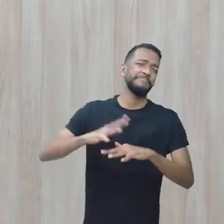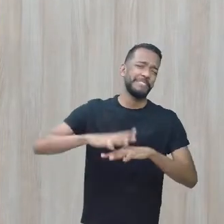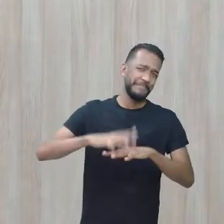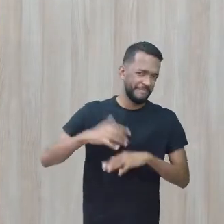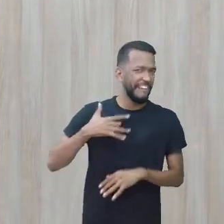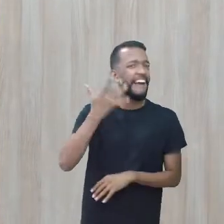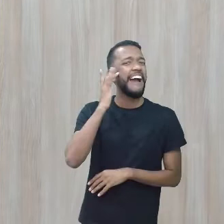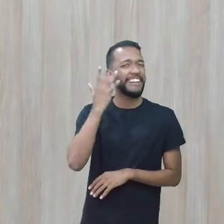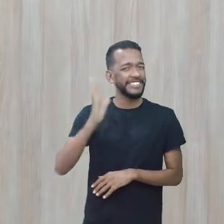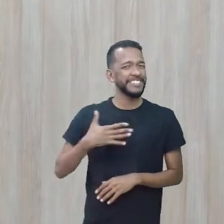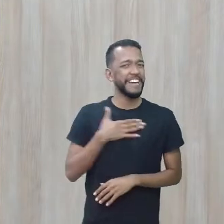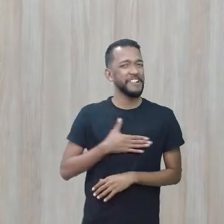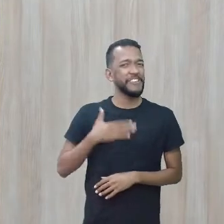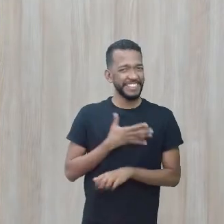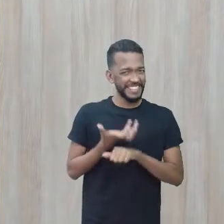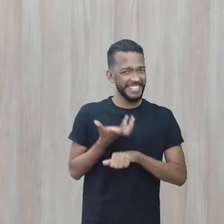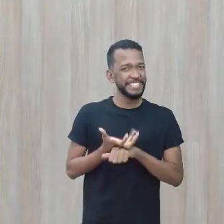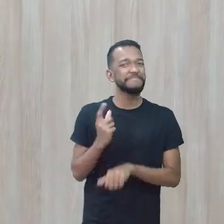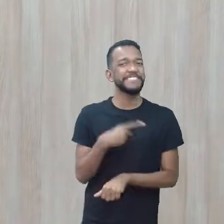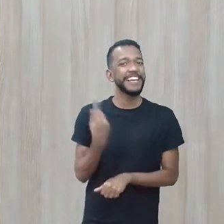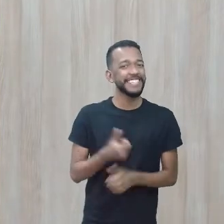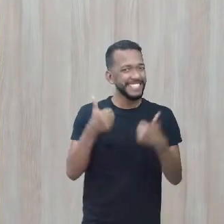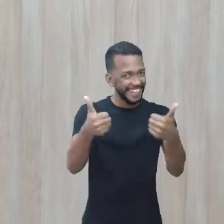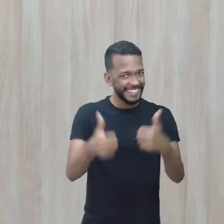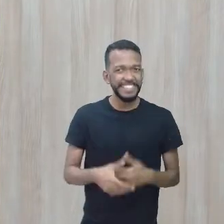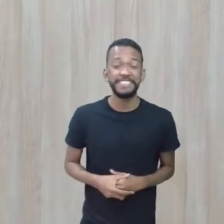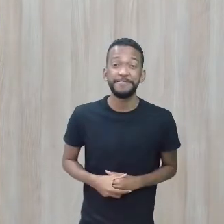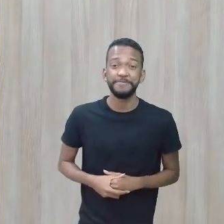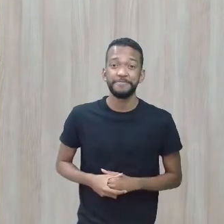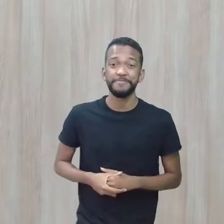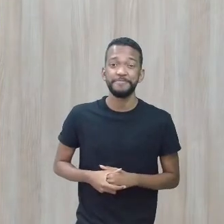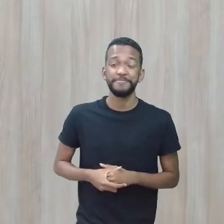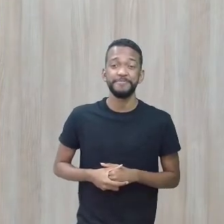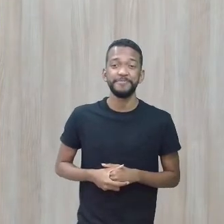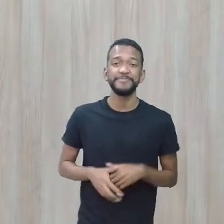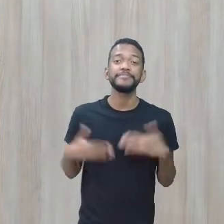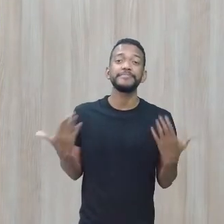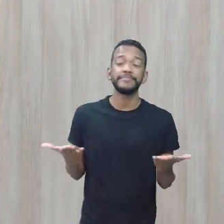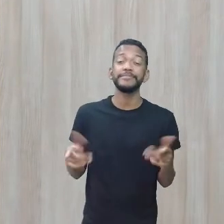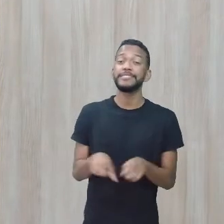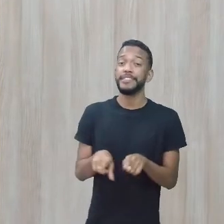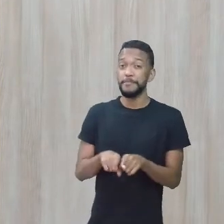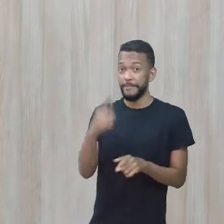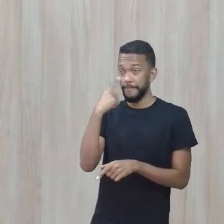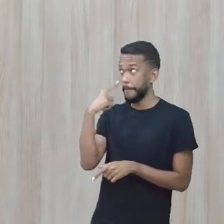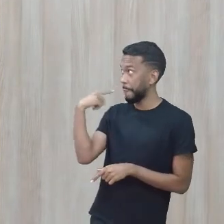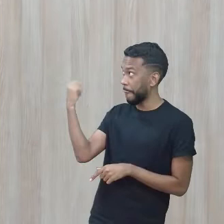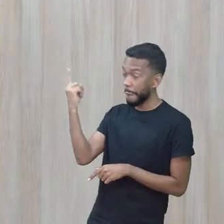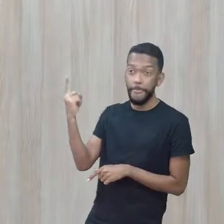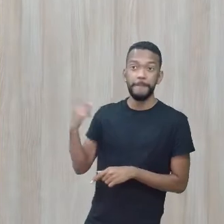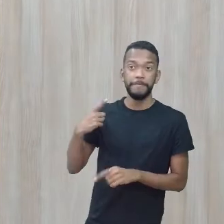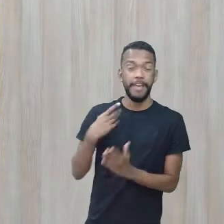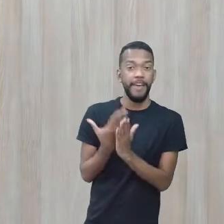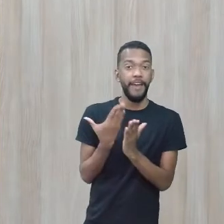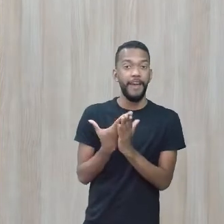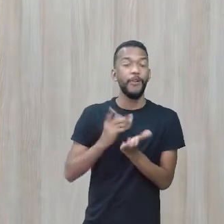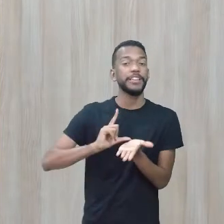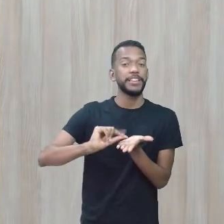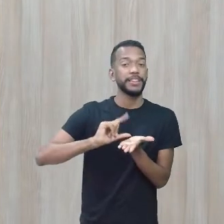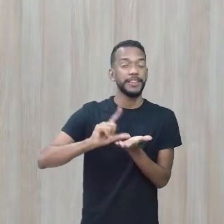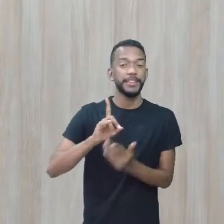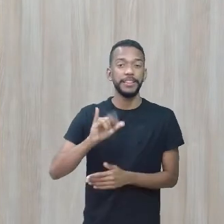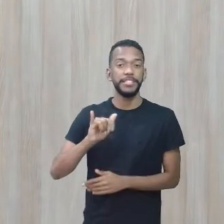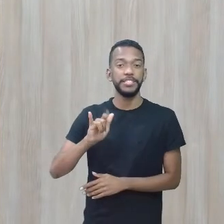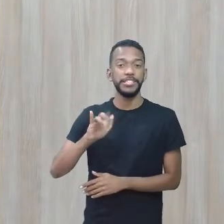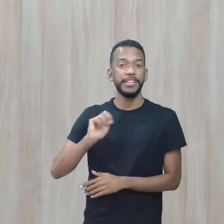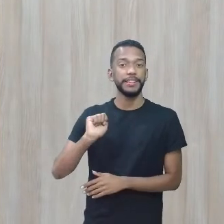achando que ele está gostando da disciplina da gente, hein? Olha só, a gente tem a aula no formato digital, né? Toda vez eu lembro a vocês